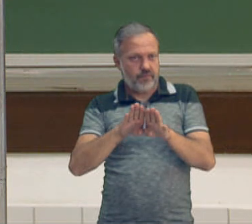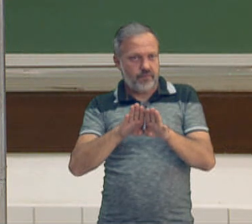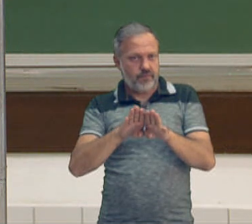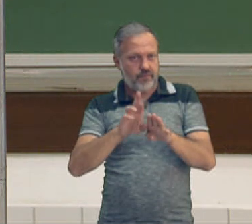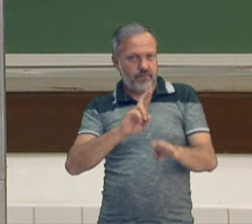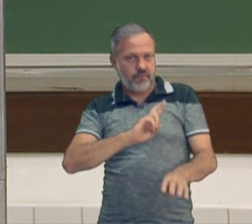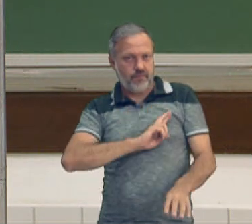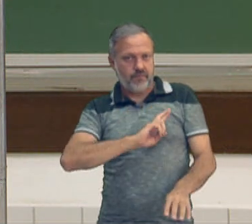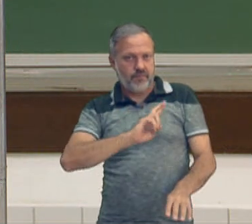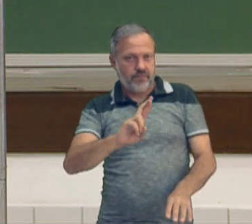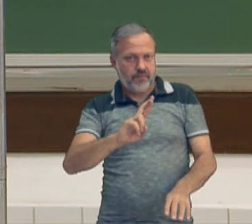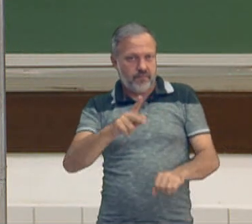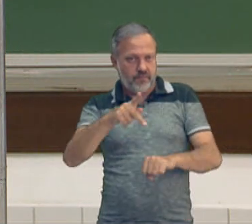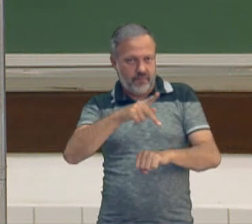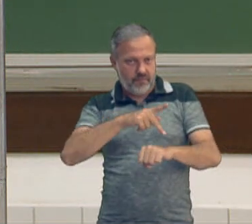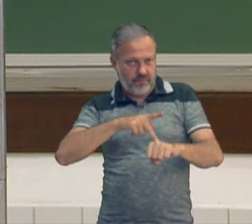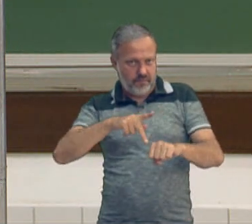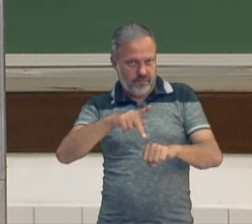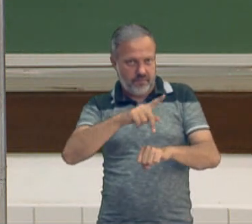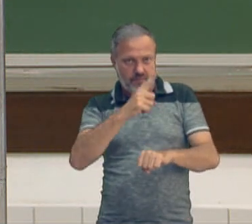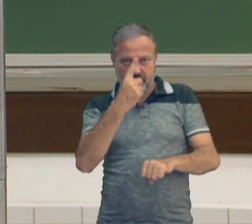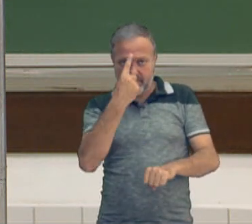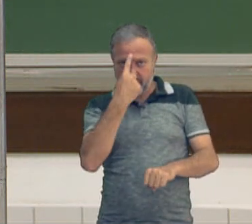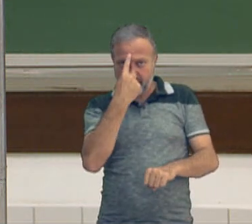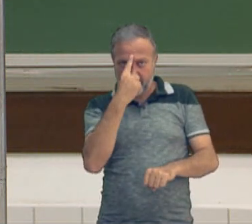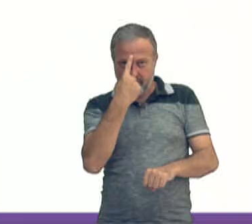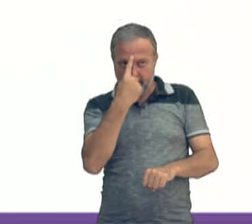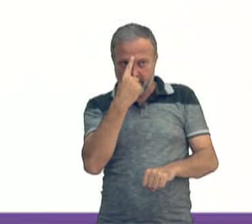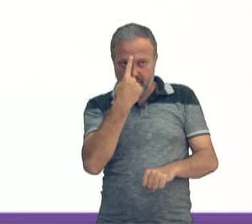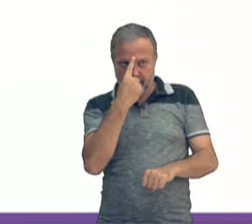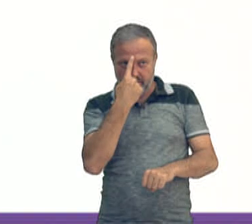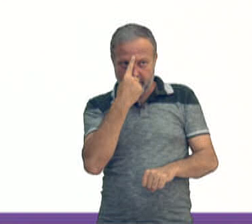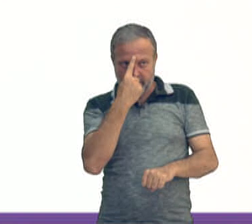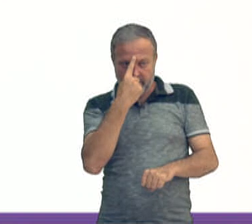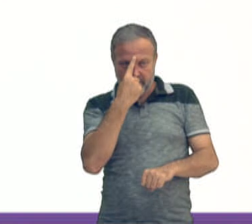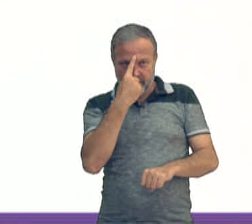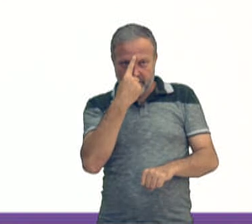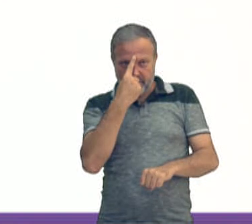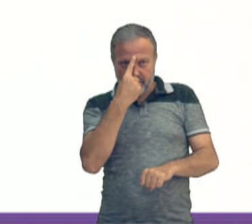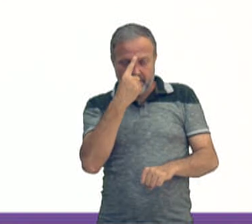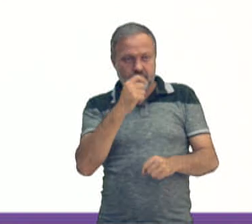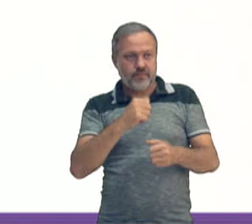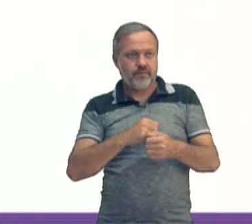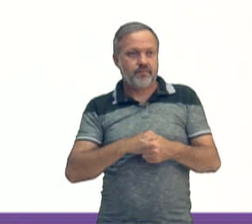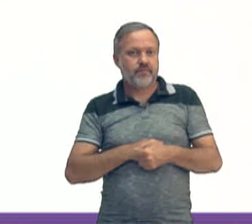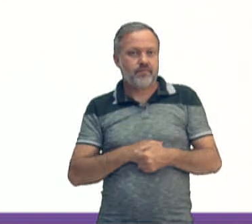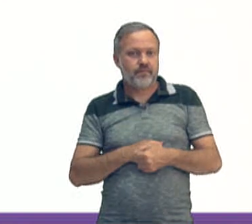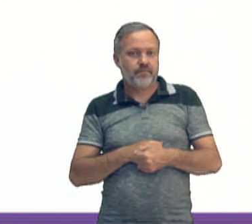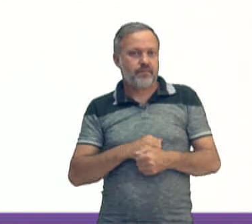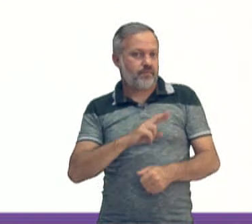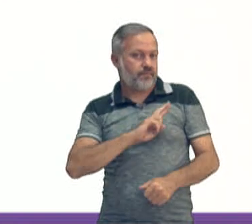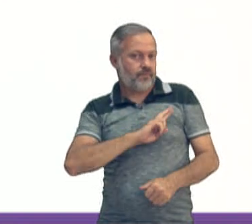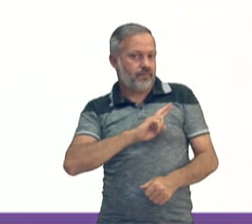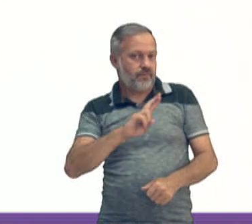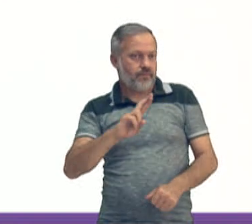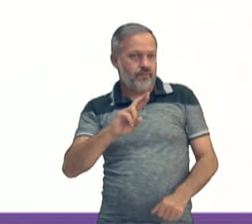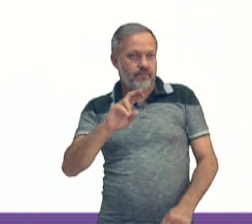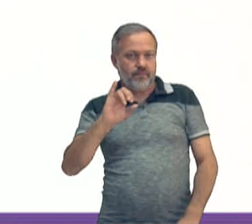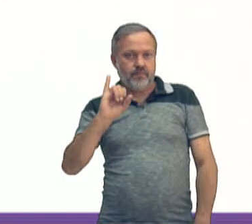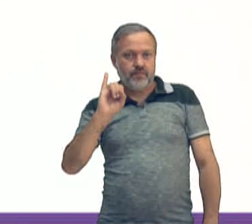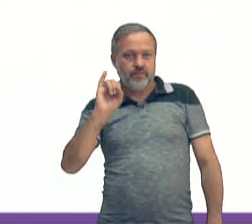da Índia. E nós vamos falar agora da arte sagrada presente na religião hindu por meio